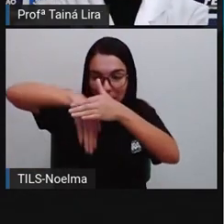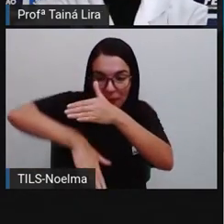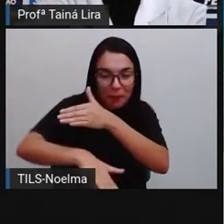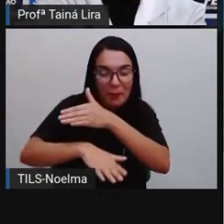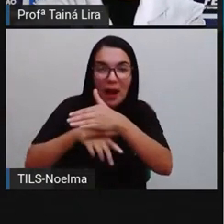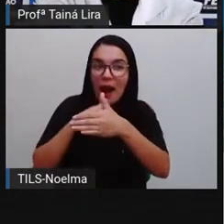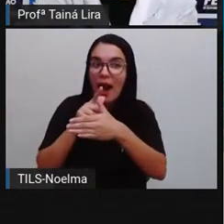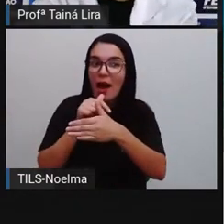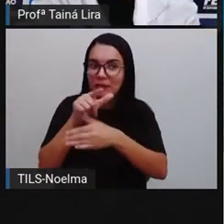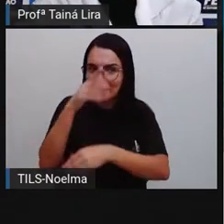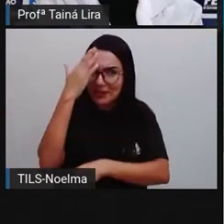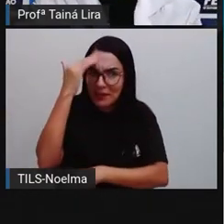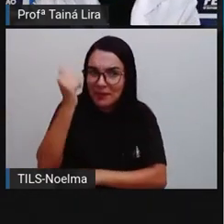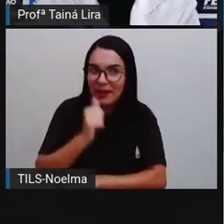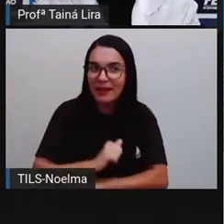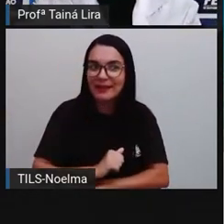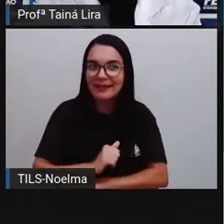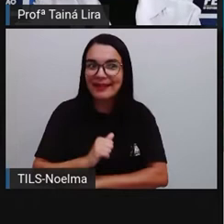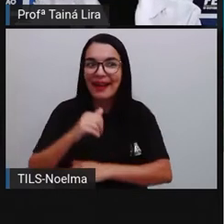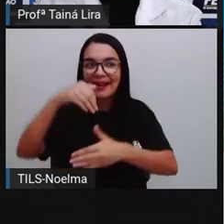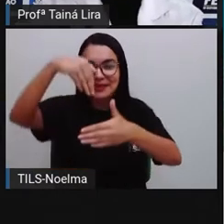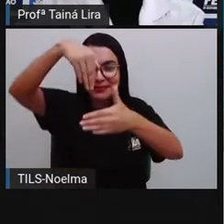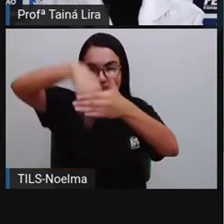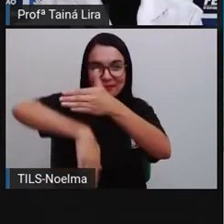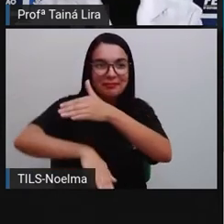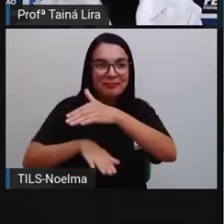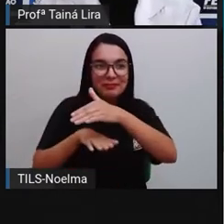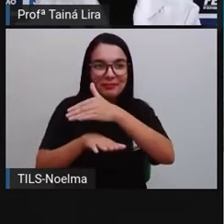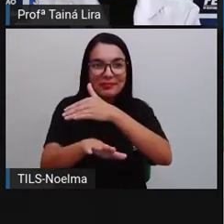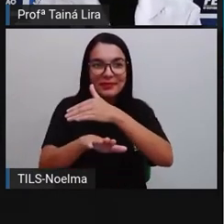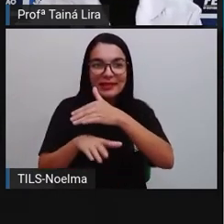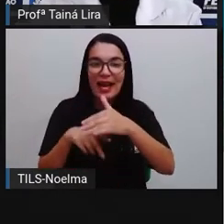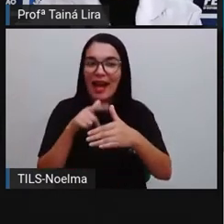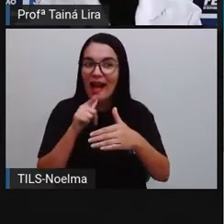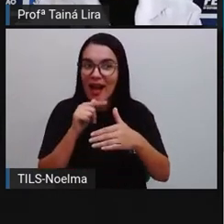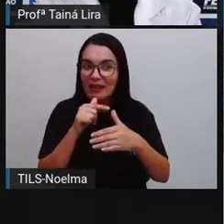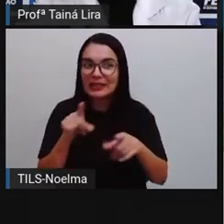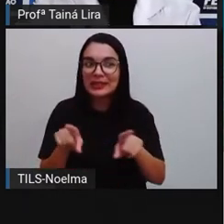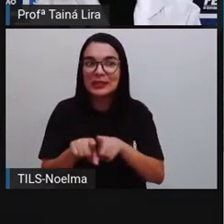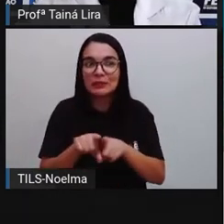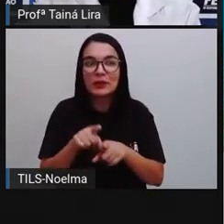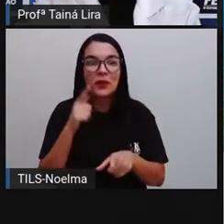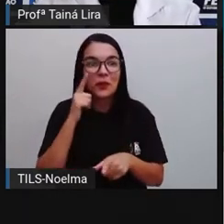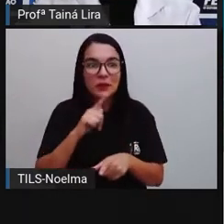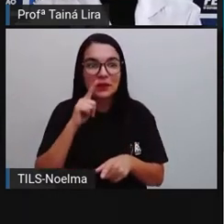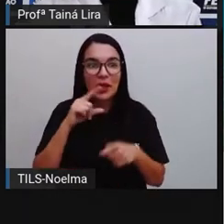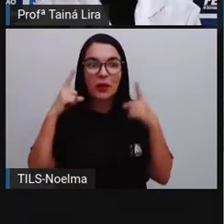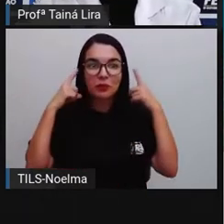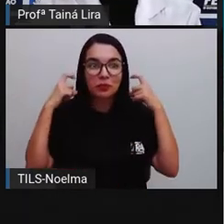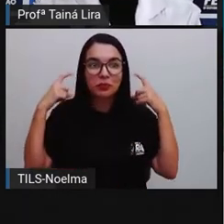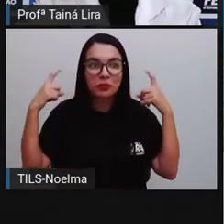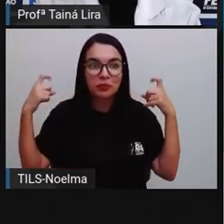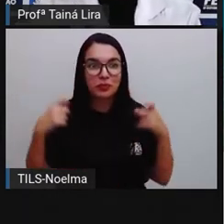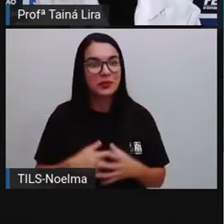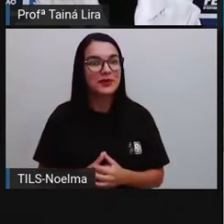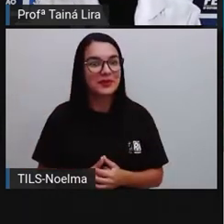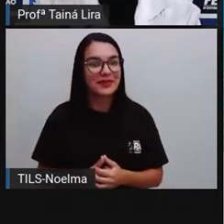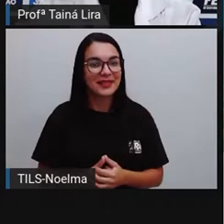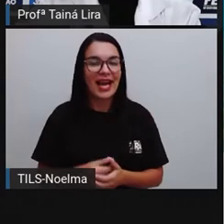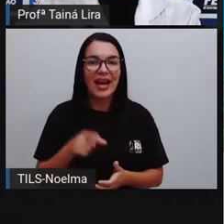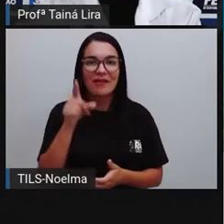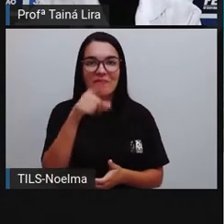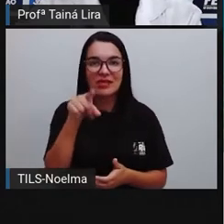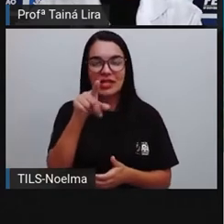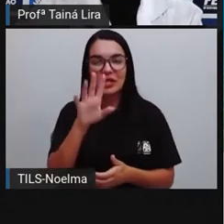da água que sabia disso Quê debaixo da água a gente também consegue ouvir ções você já viram passando aí em